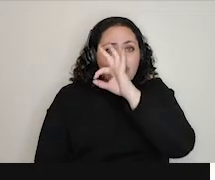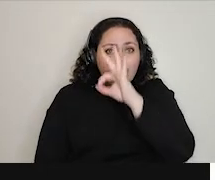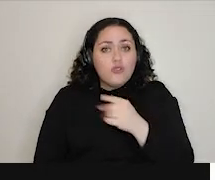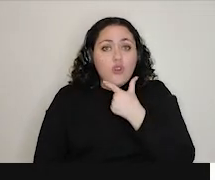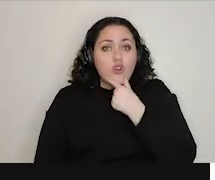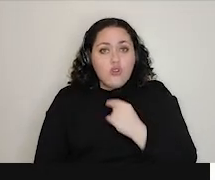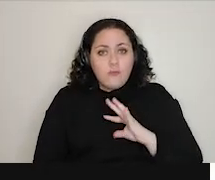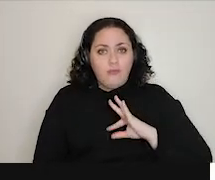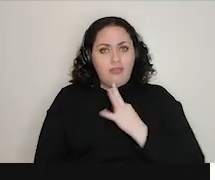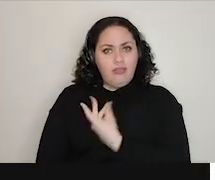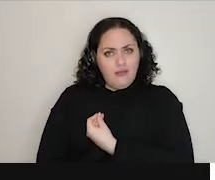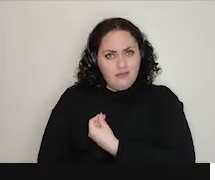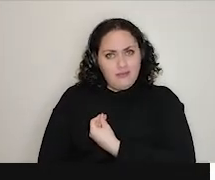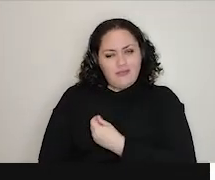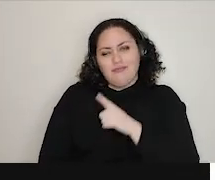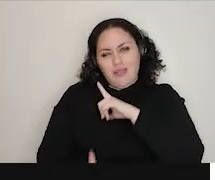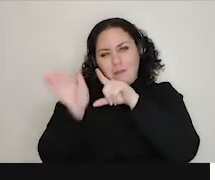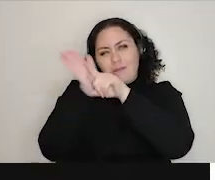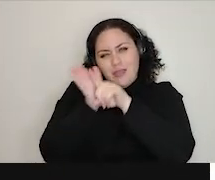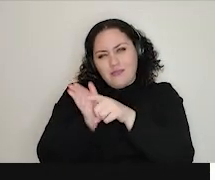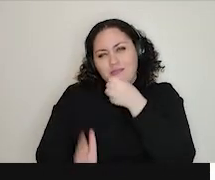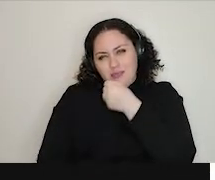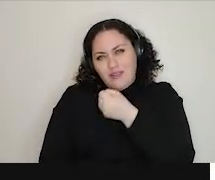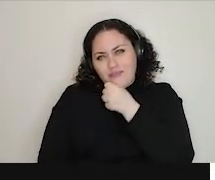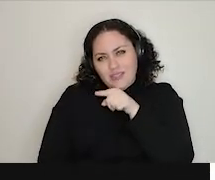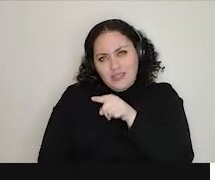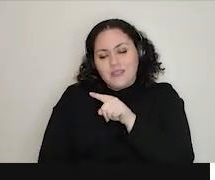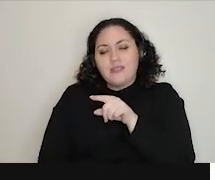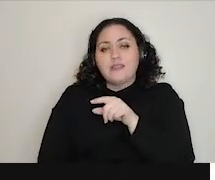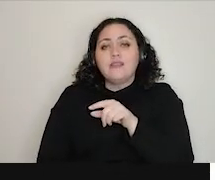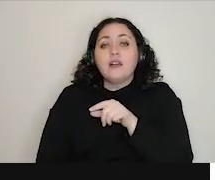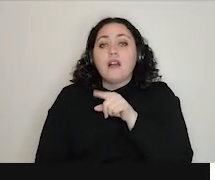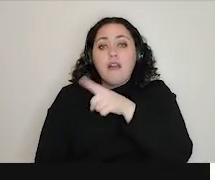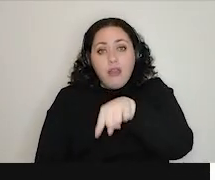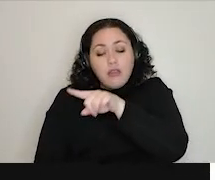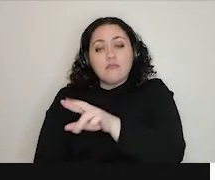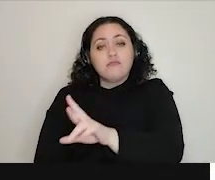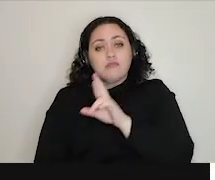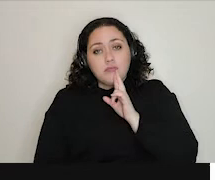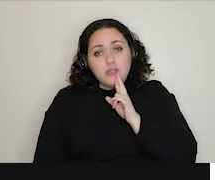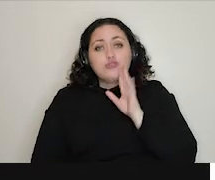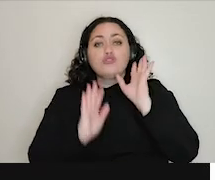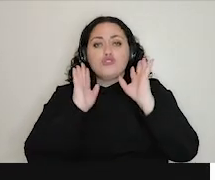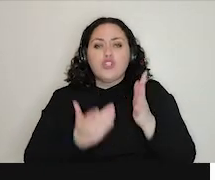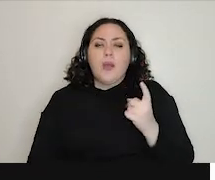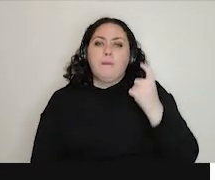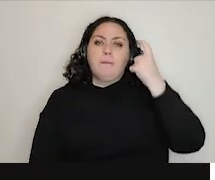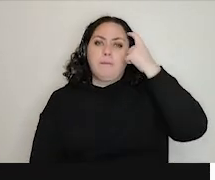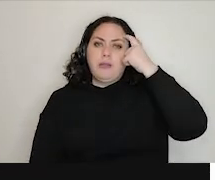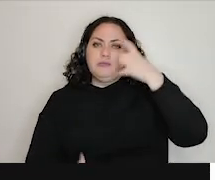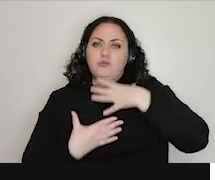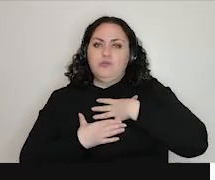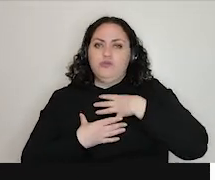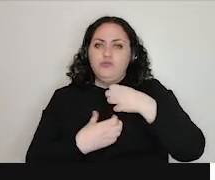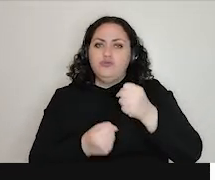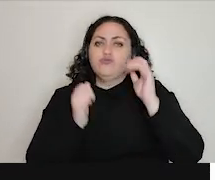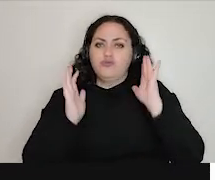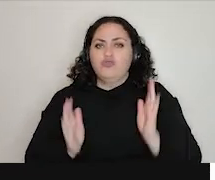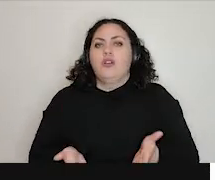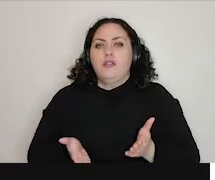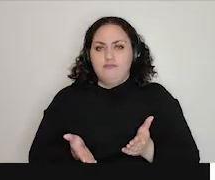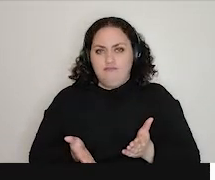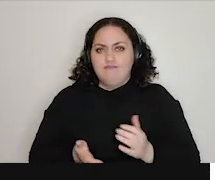85,7% dos homens trans que foram pesquisados, né, que foram entrevistados, admitem já terem pensado em